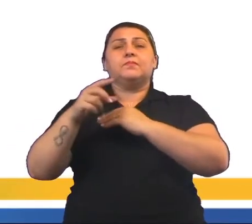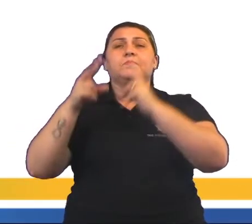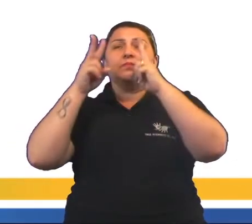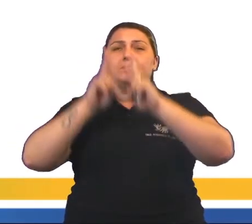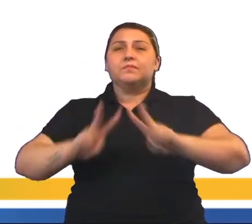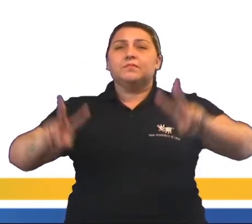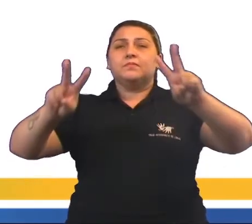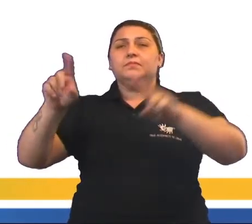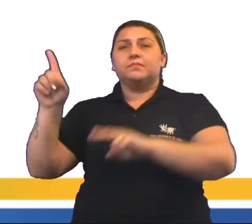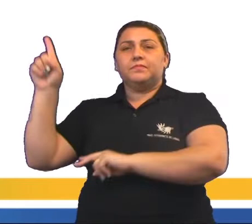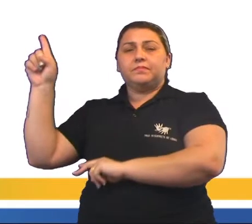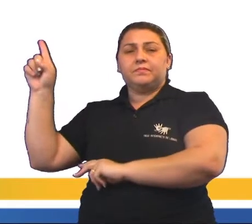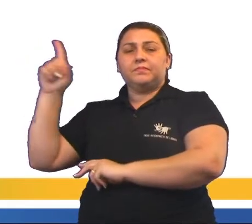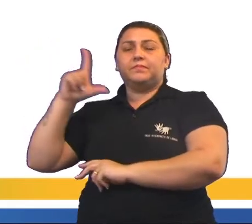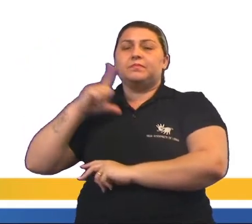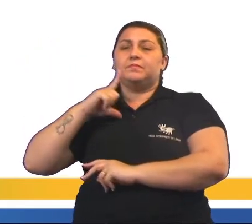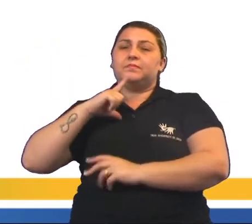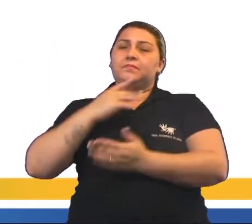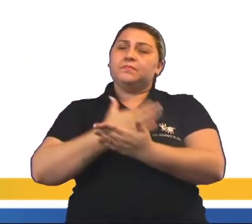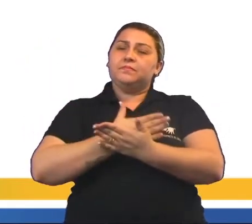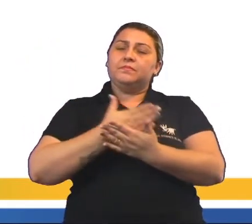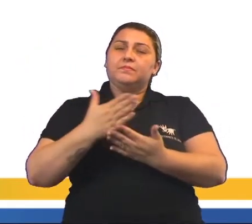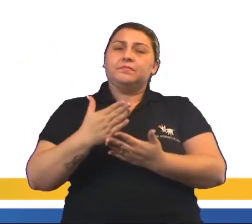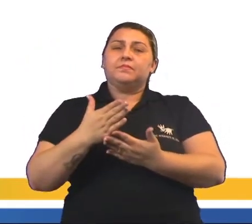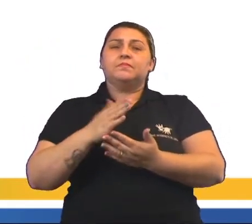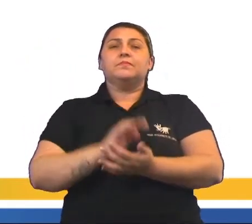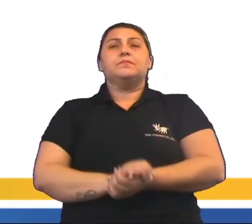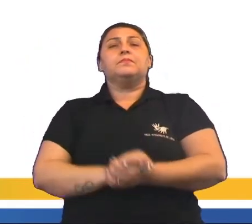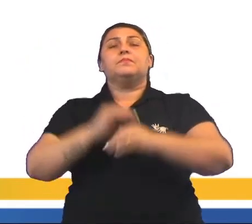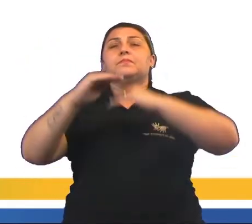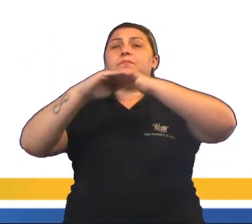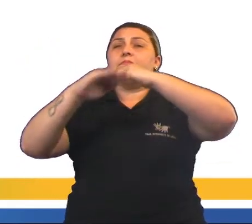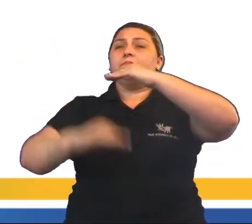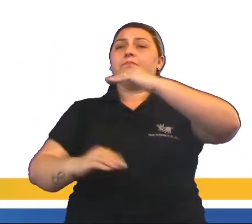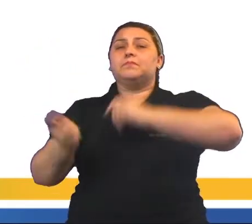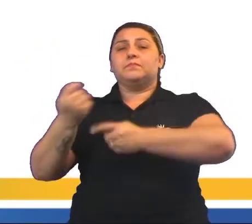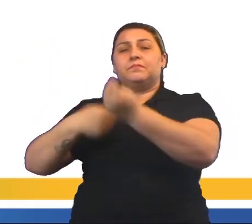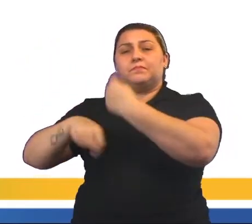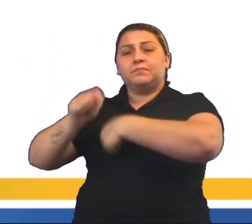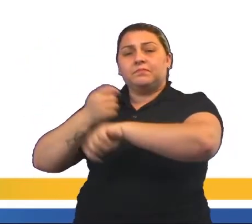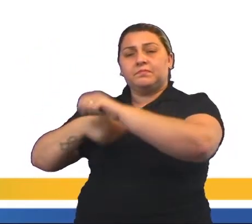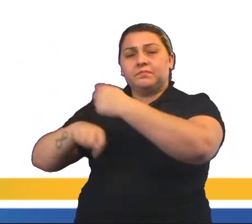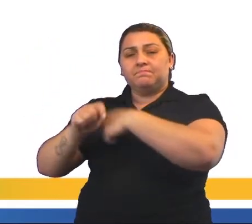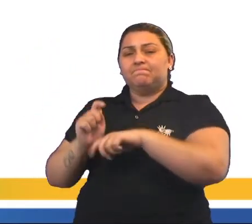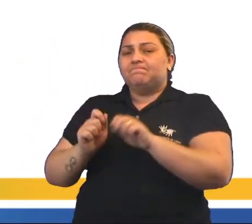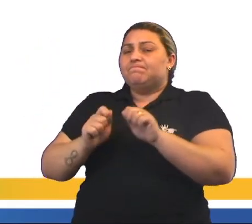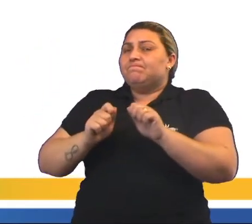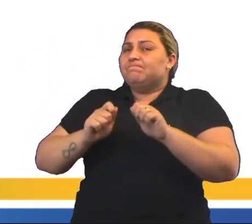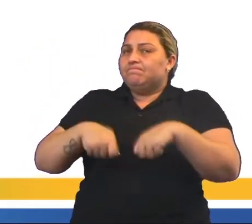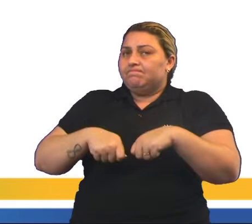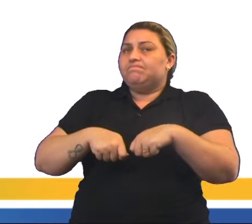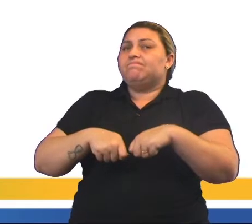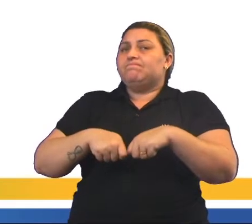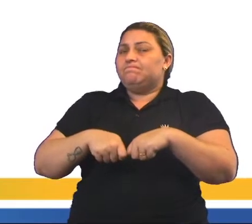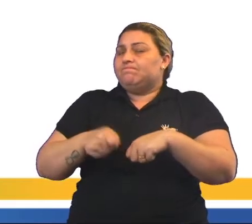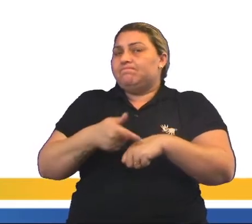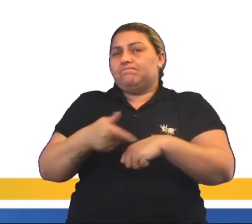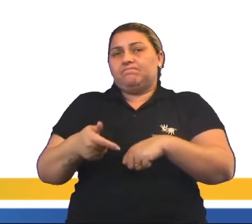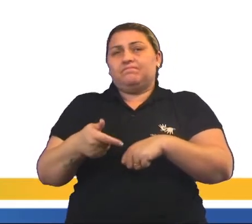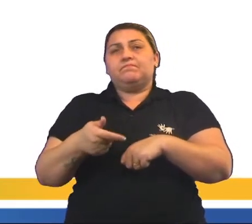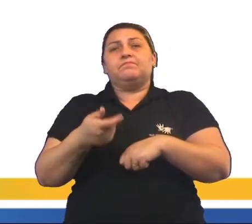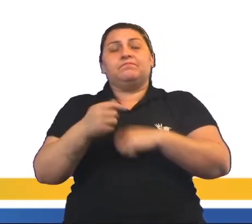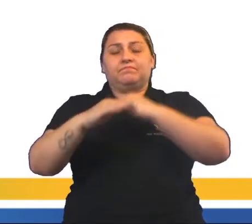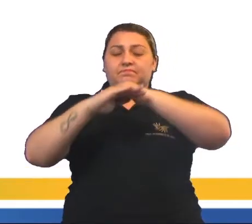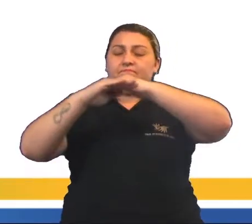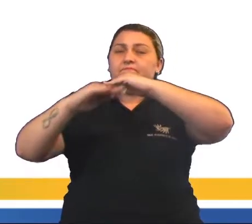visualize em tela, nós temos inicialmente a desigualdade econômica. é impossível nós falarmos